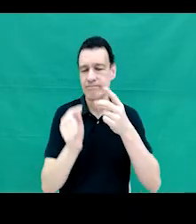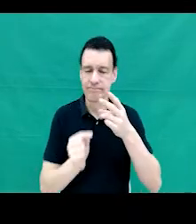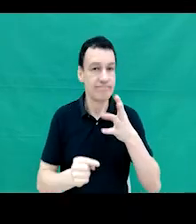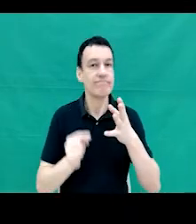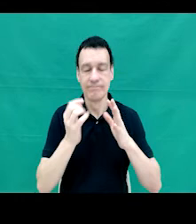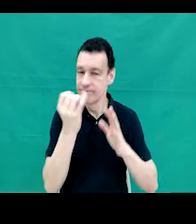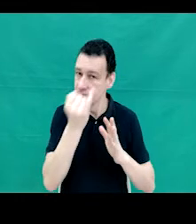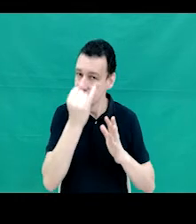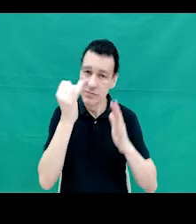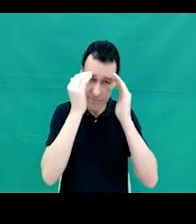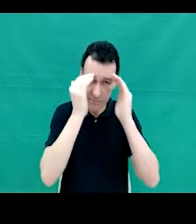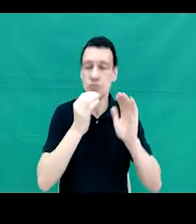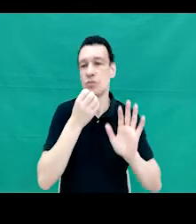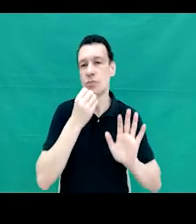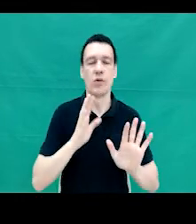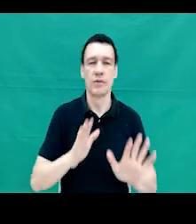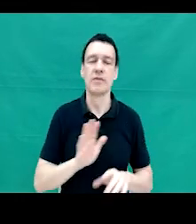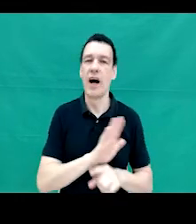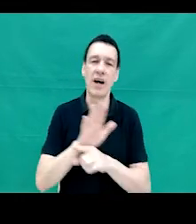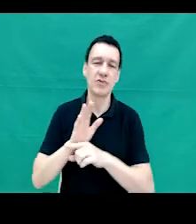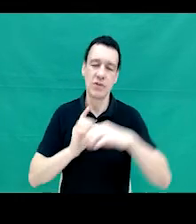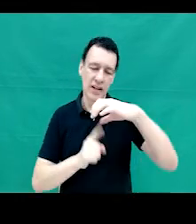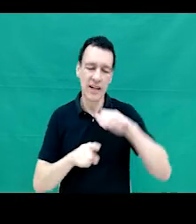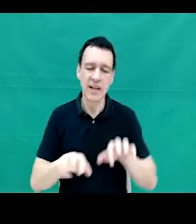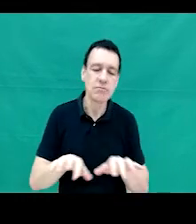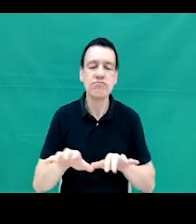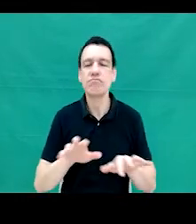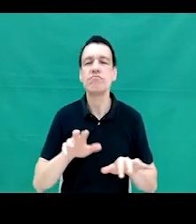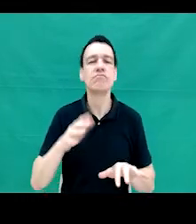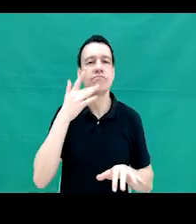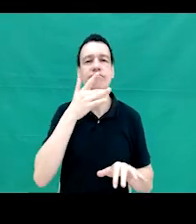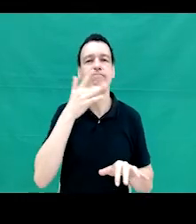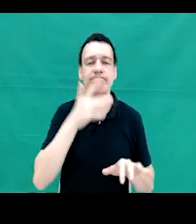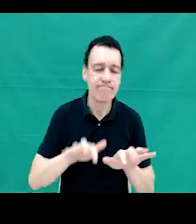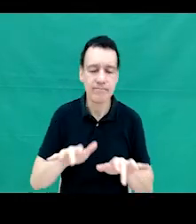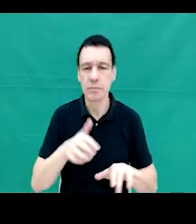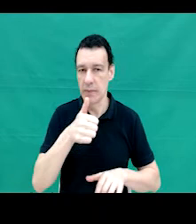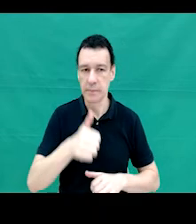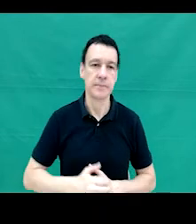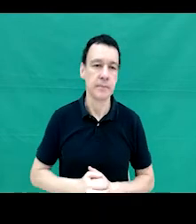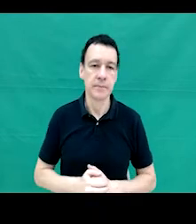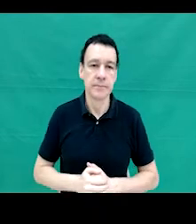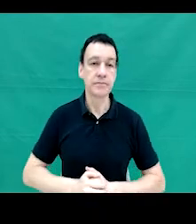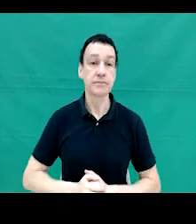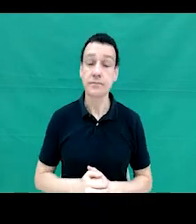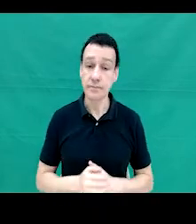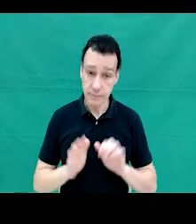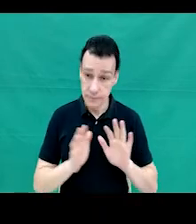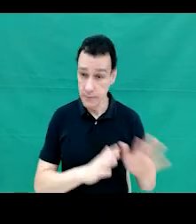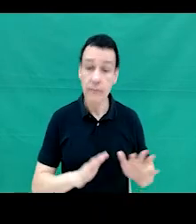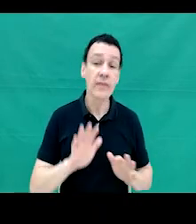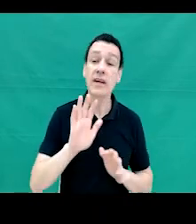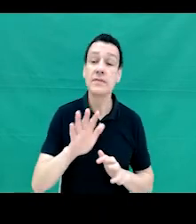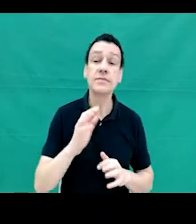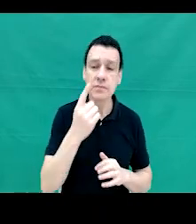agora. Legal. Antes de partir para a quinta heurística, Só responder a mensagem da Milena, que ela mandou aqui no chat.